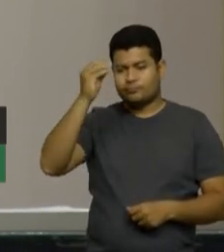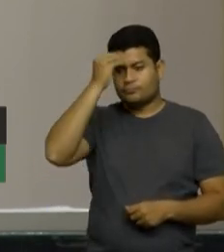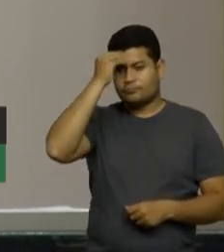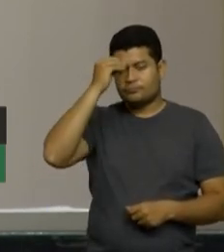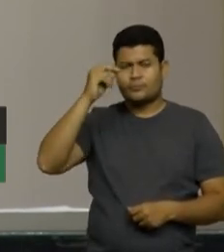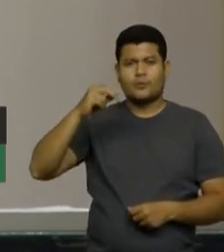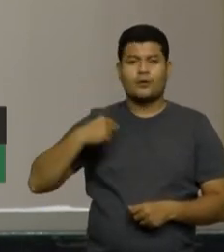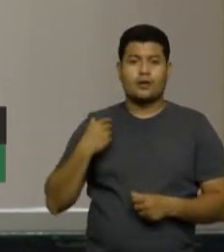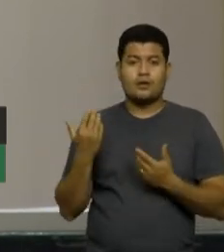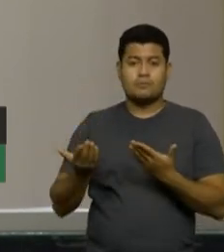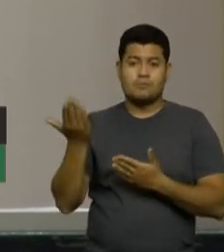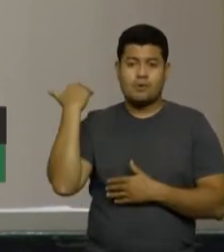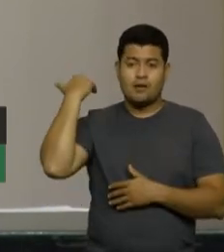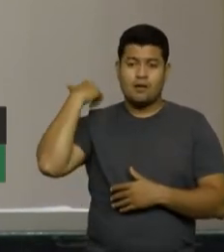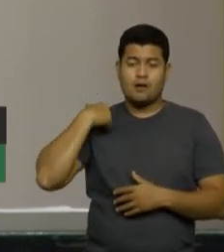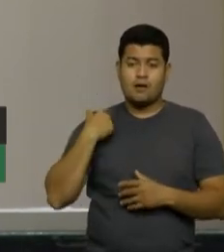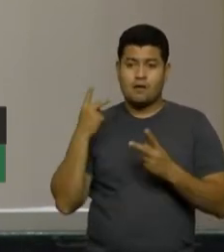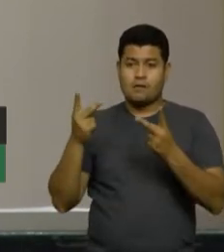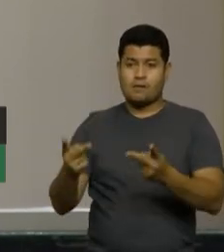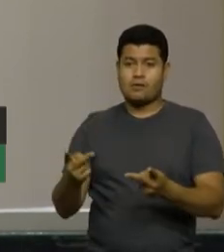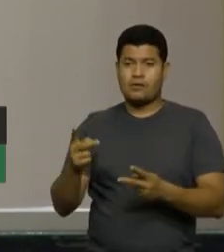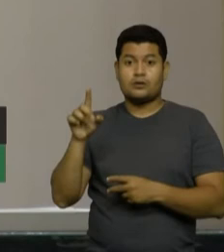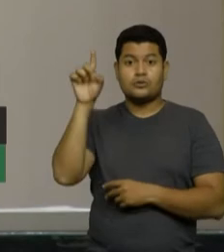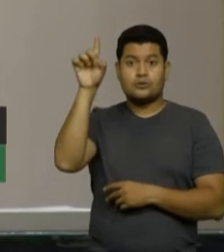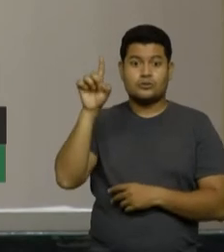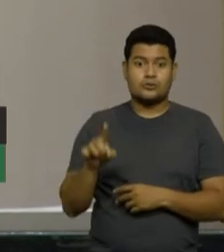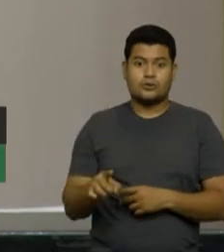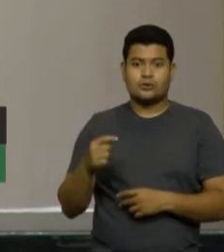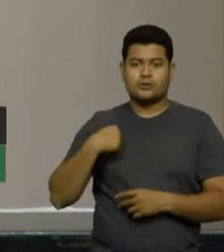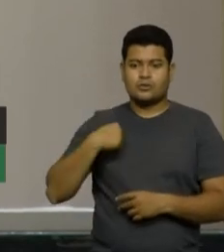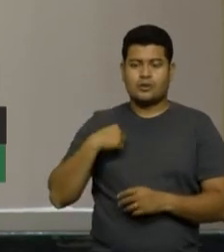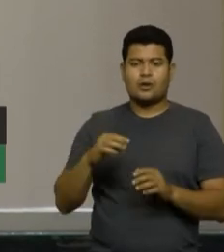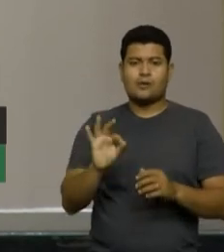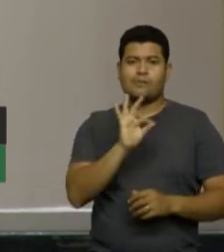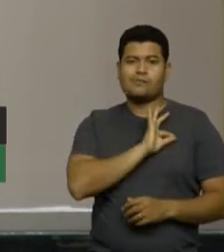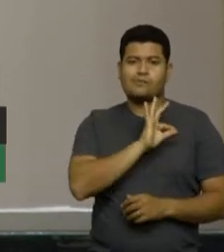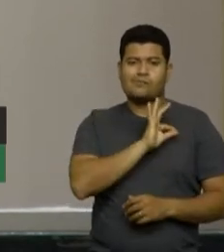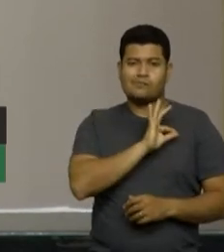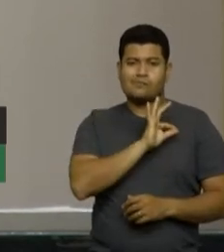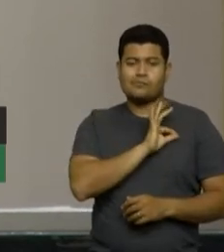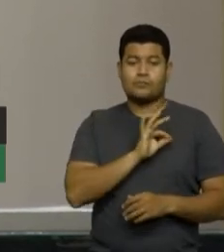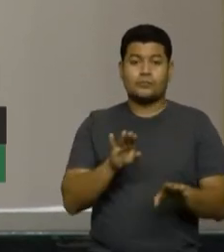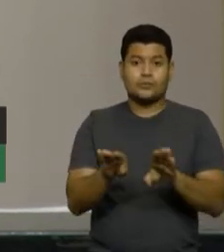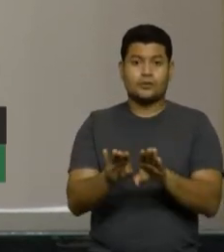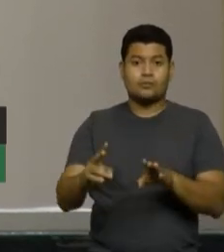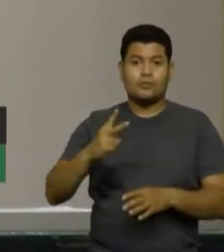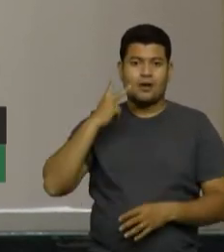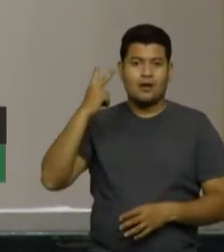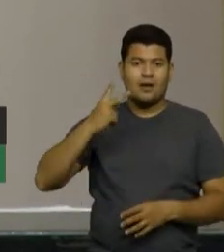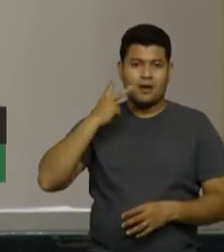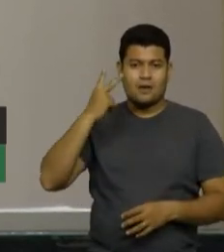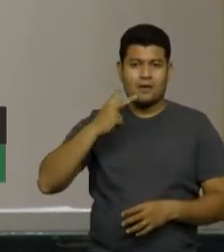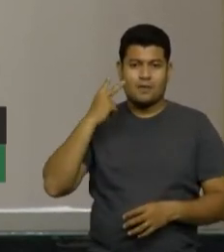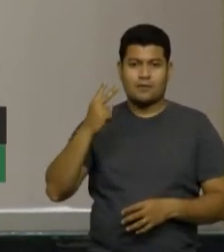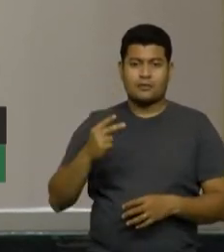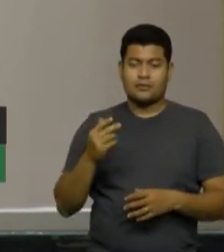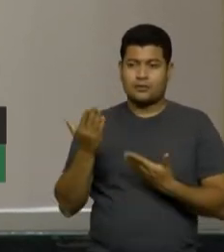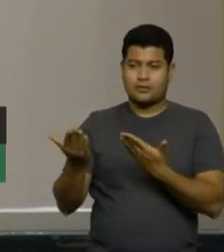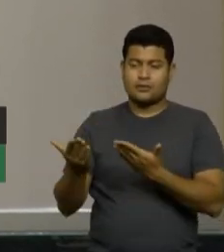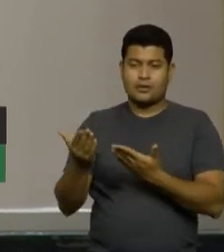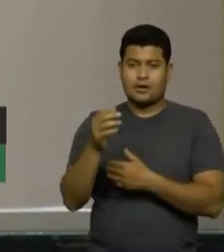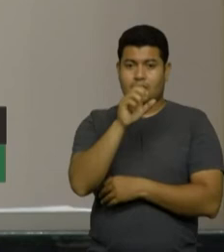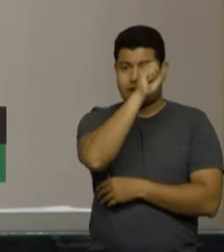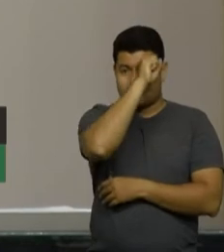lá quando diretor da polícia e fui vereador lá em São Miguel do